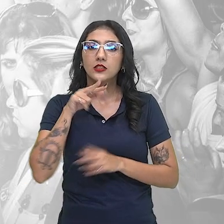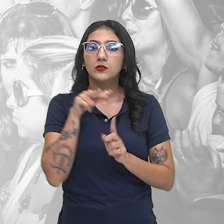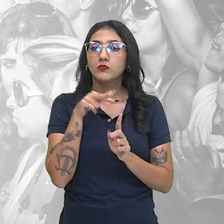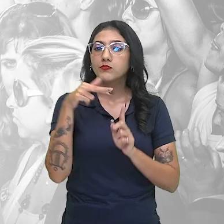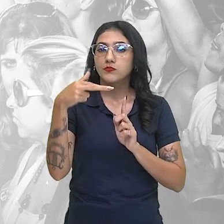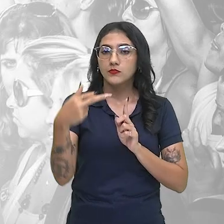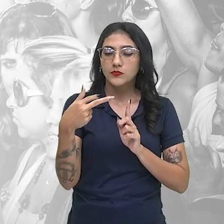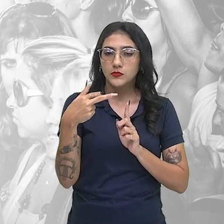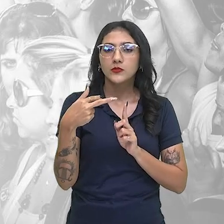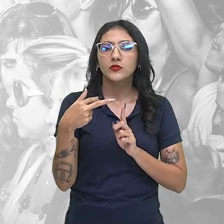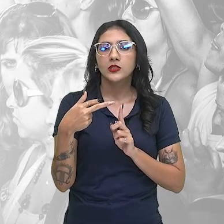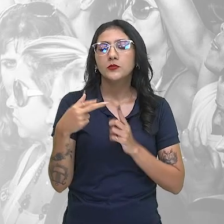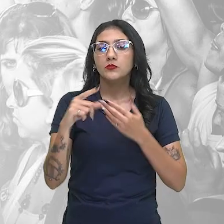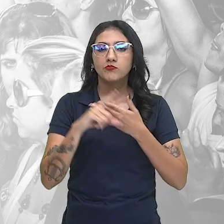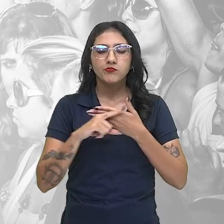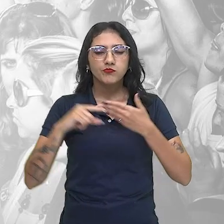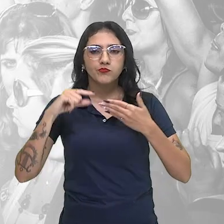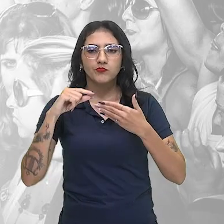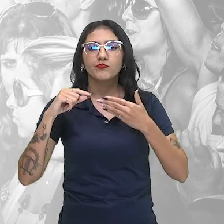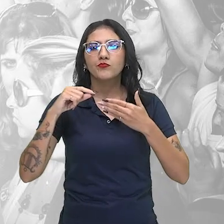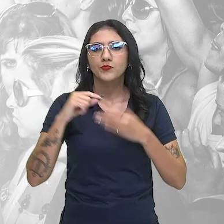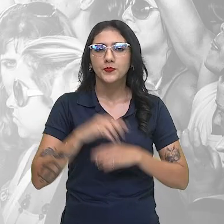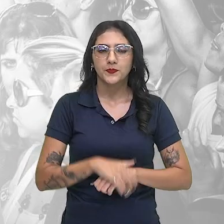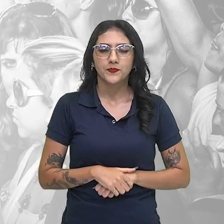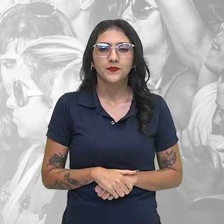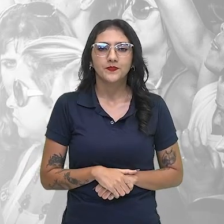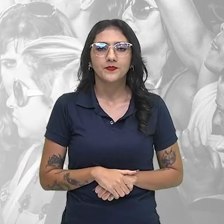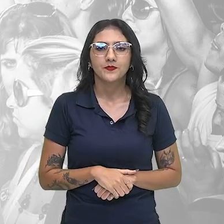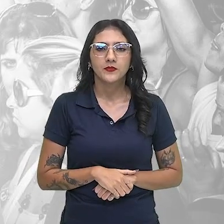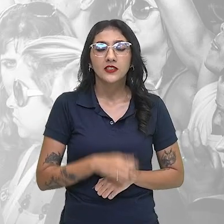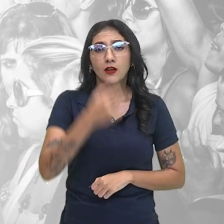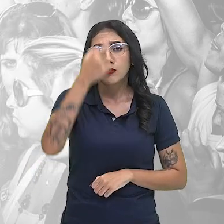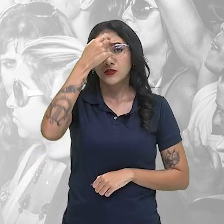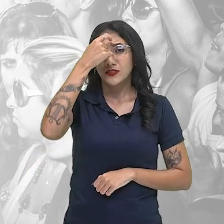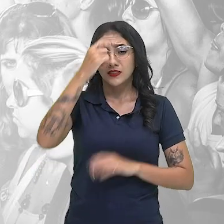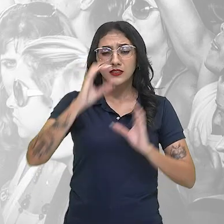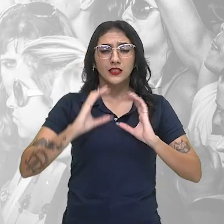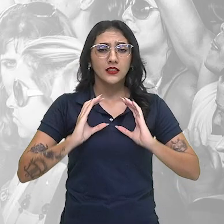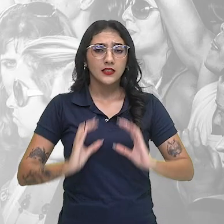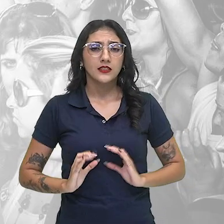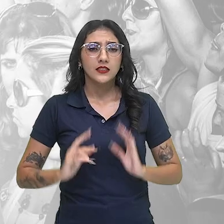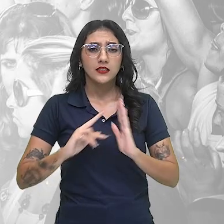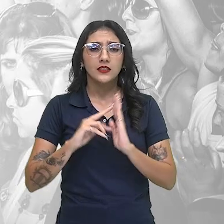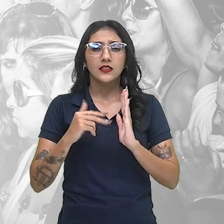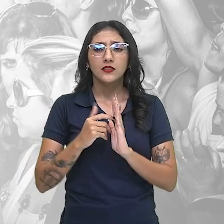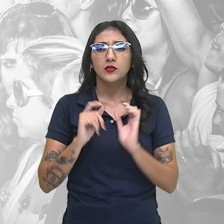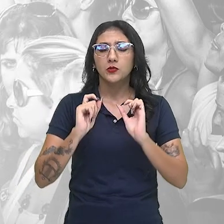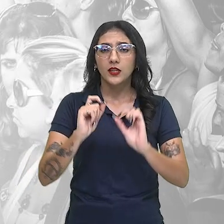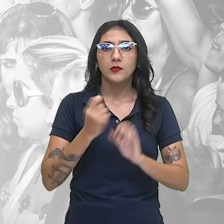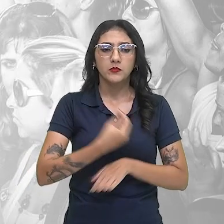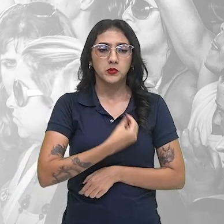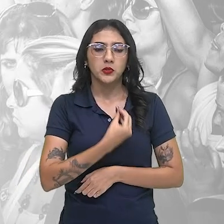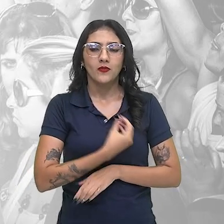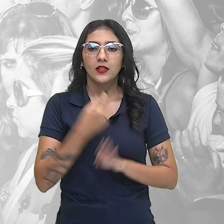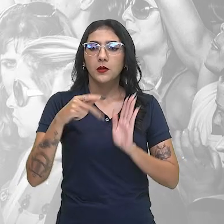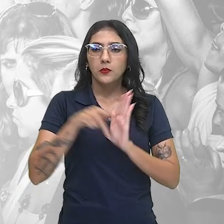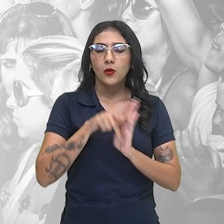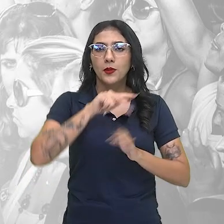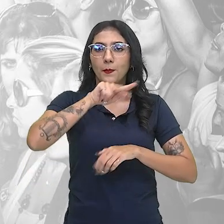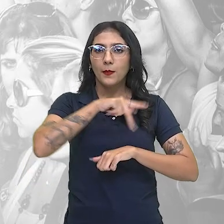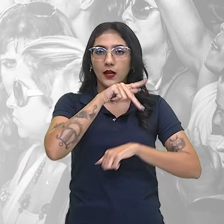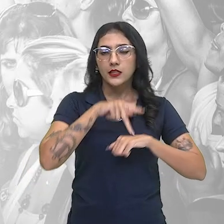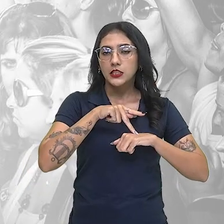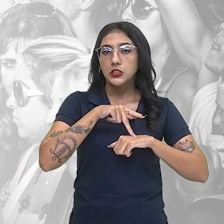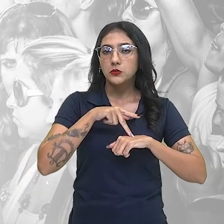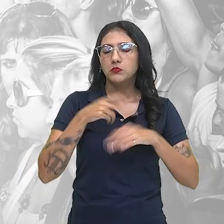Hannah Arendt, a cidadania é o direito de ter direito. Ter a cidadania de um país significa dizer